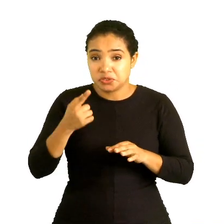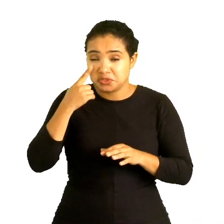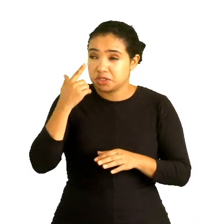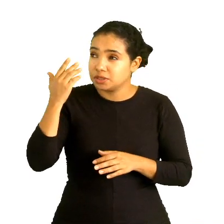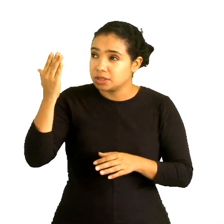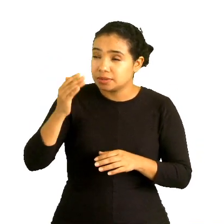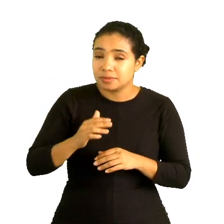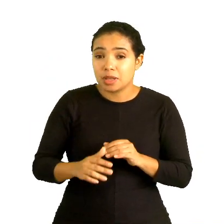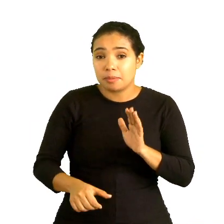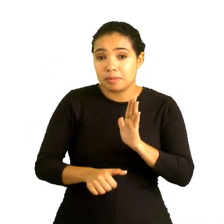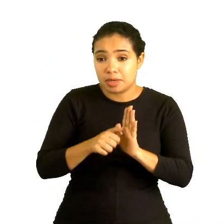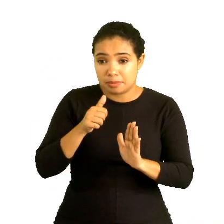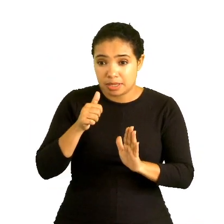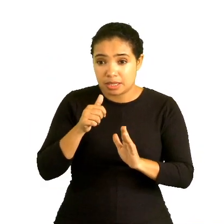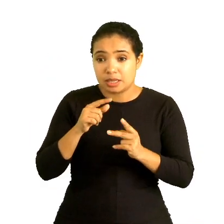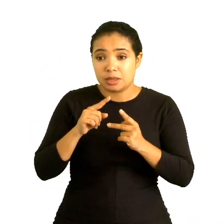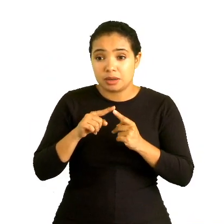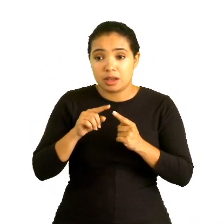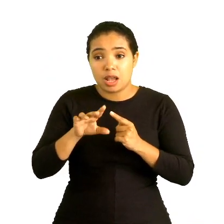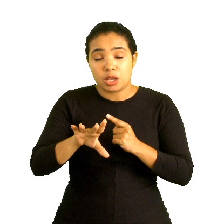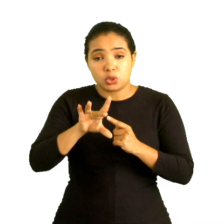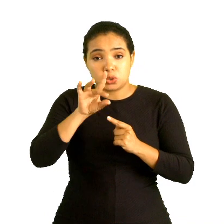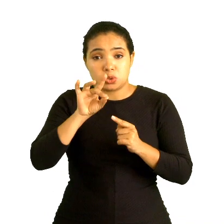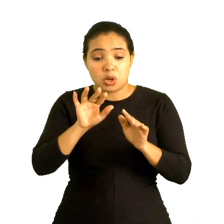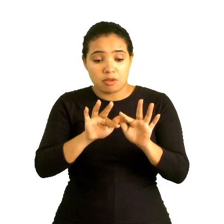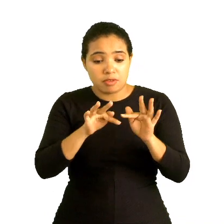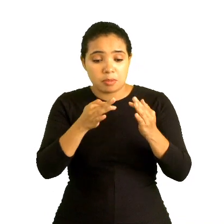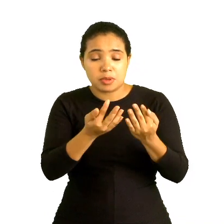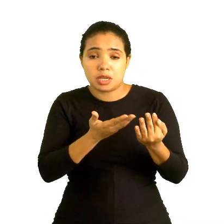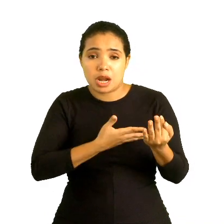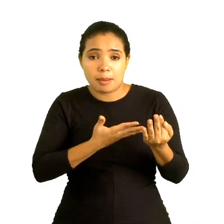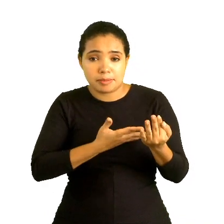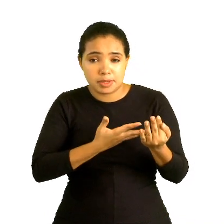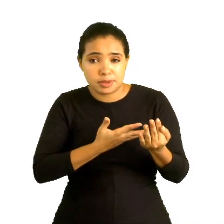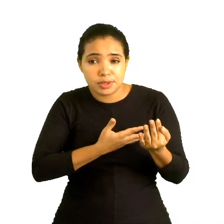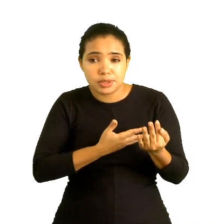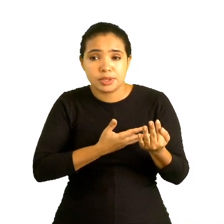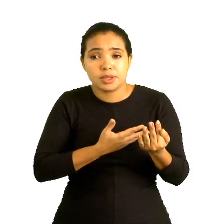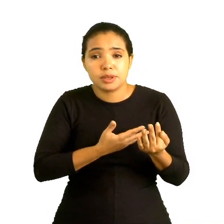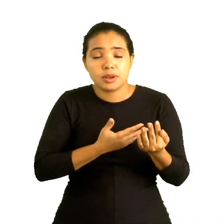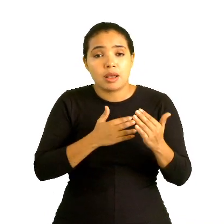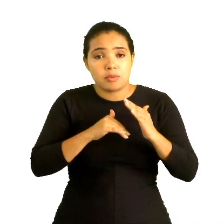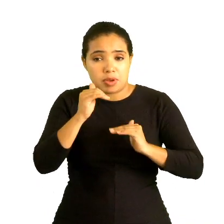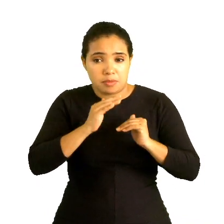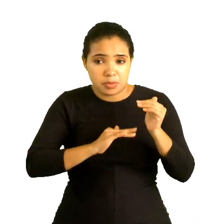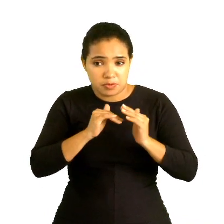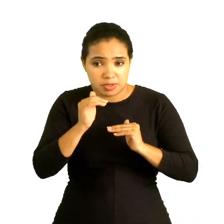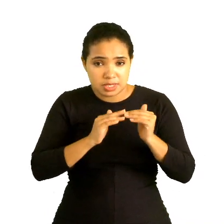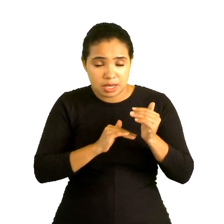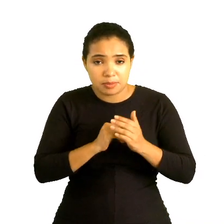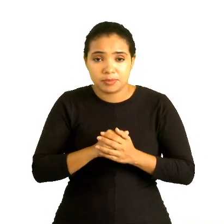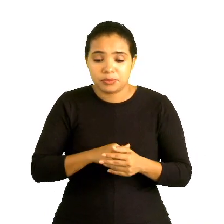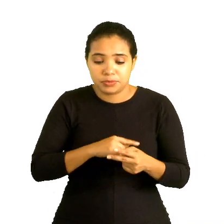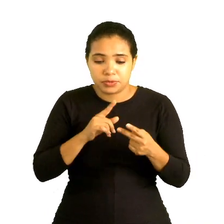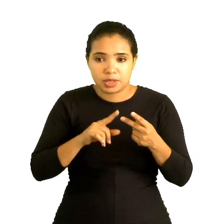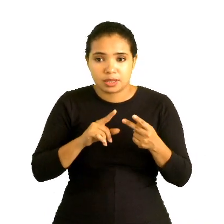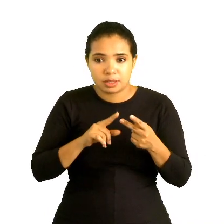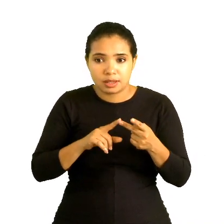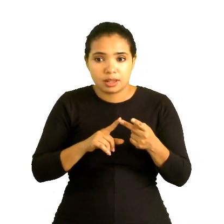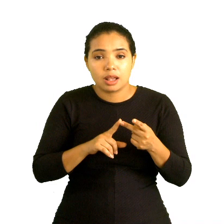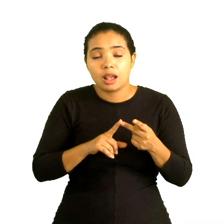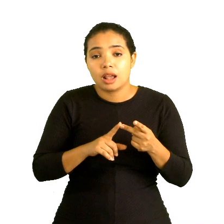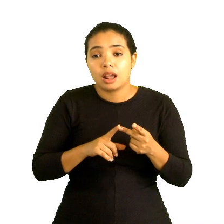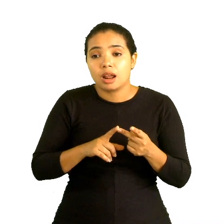só, primeiro, escolha um familiar ou amigo que exerça uma profissão.